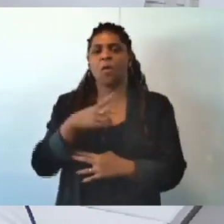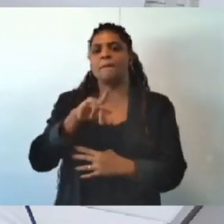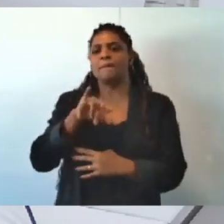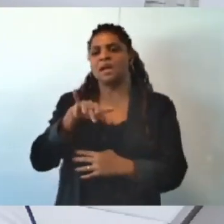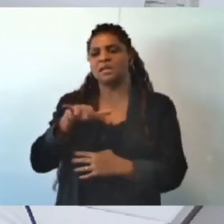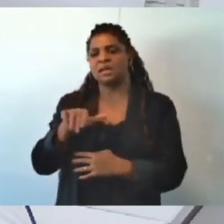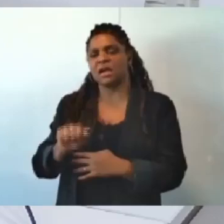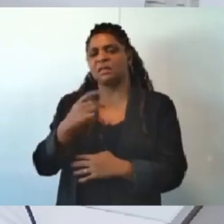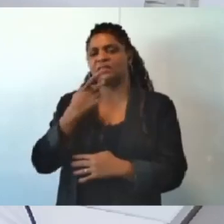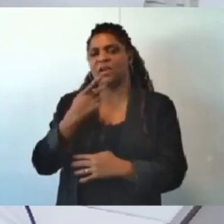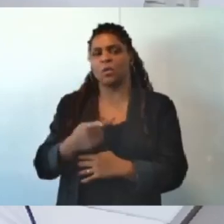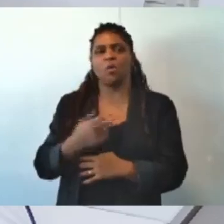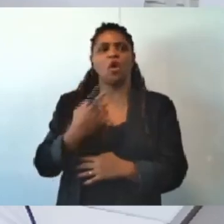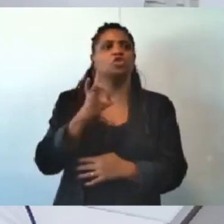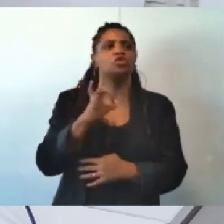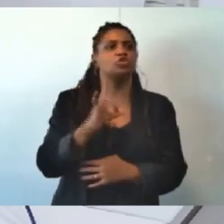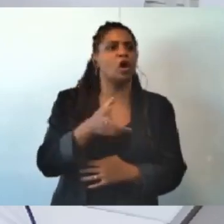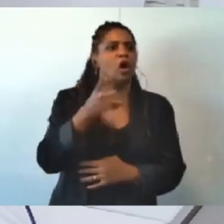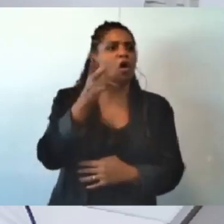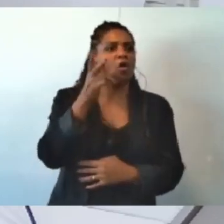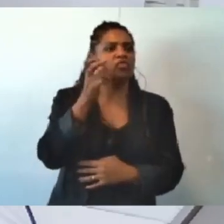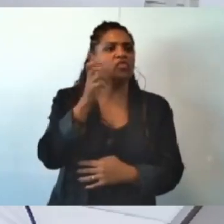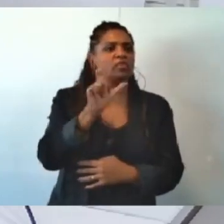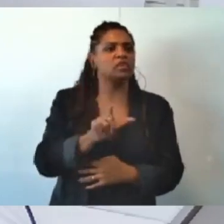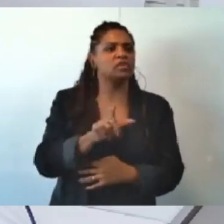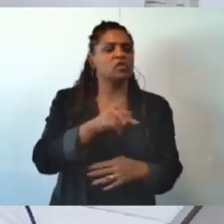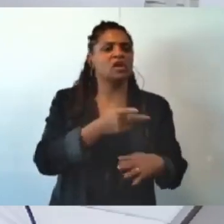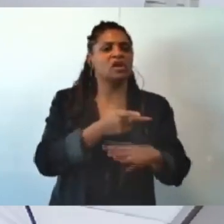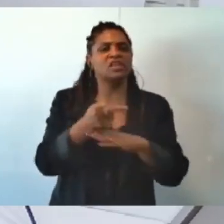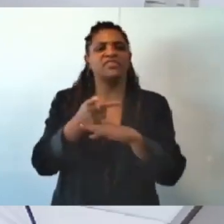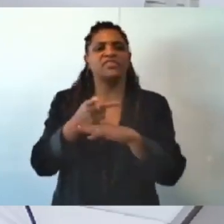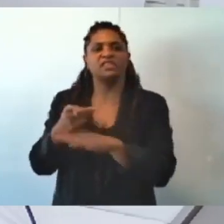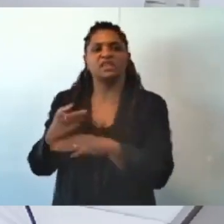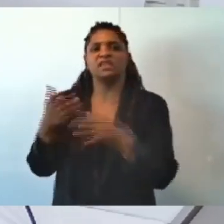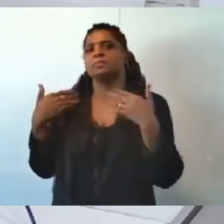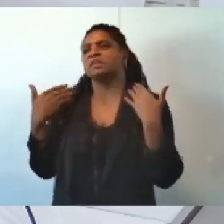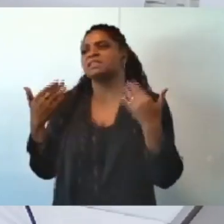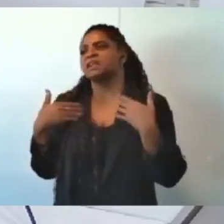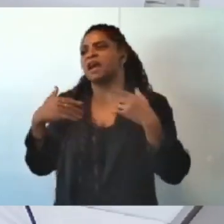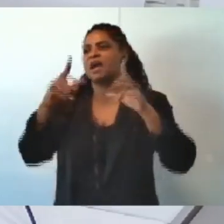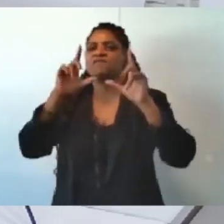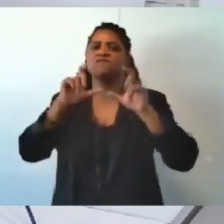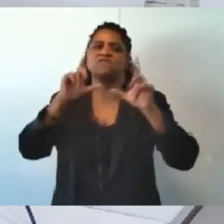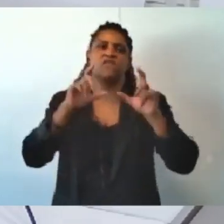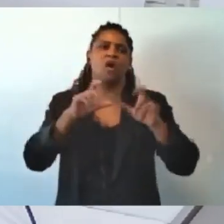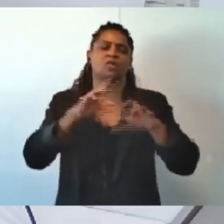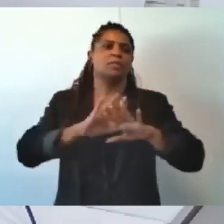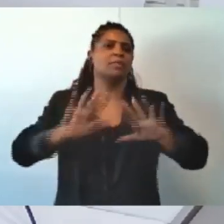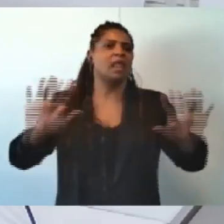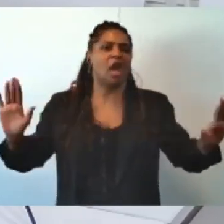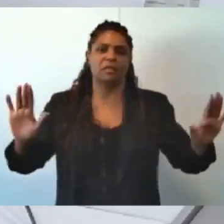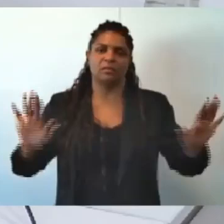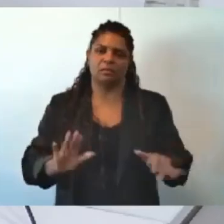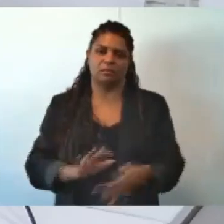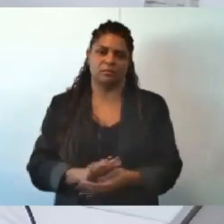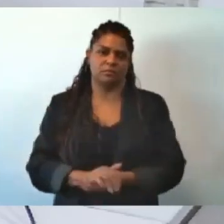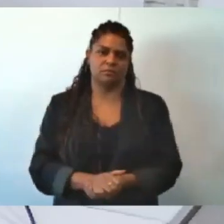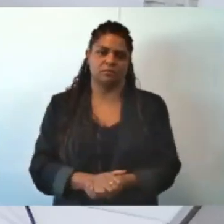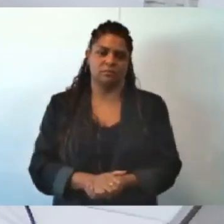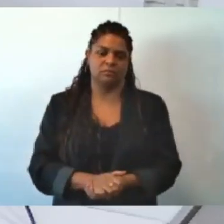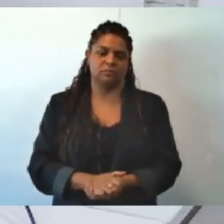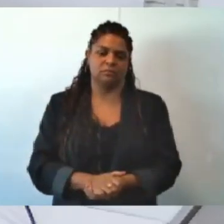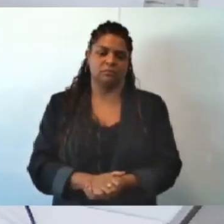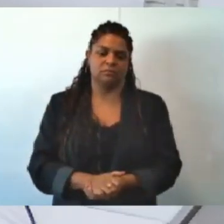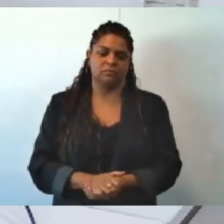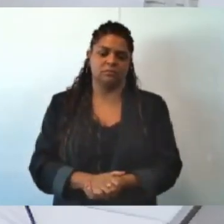de vez em quando para passear, para tirar foto, para ver aquele negócio do mirante, mais nada. Né? E para a gente